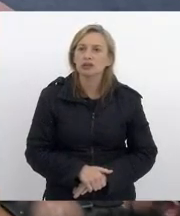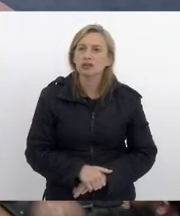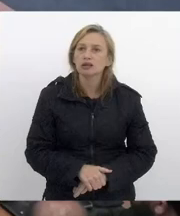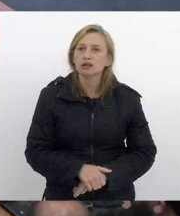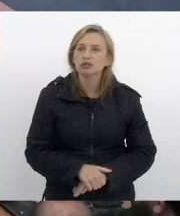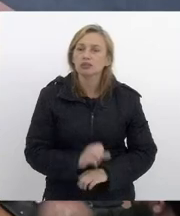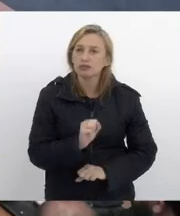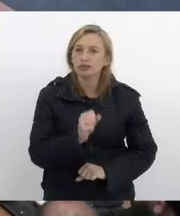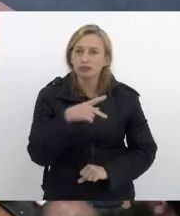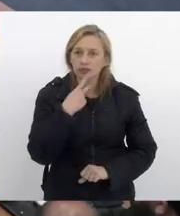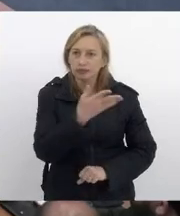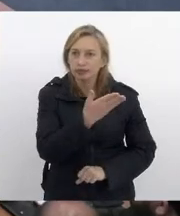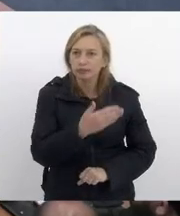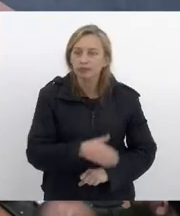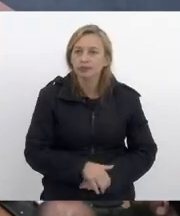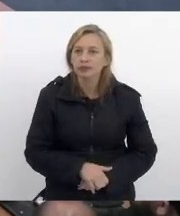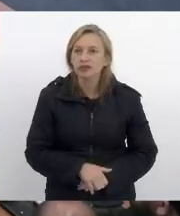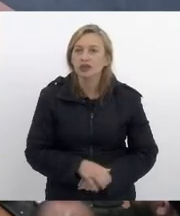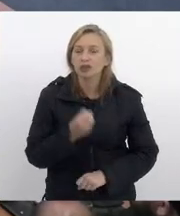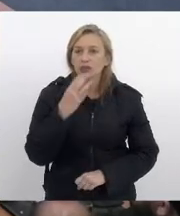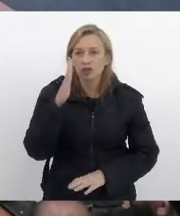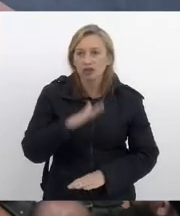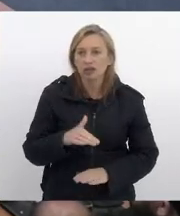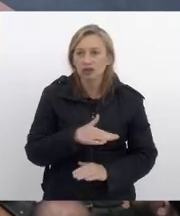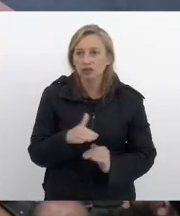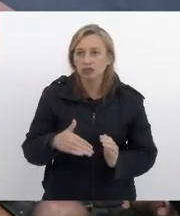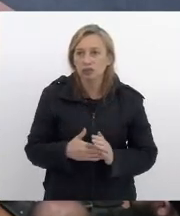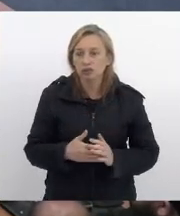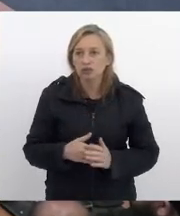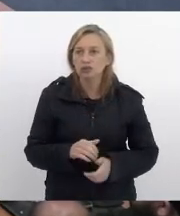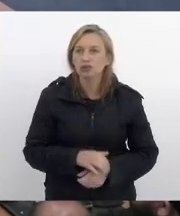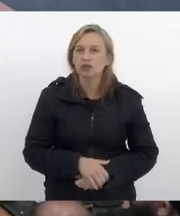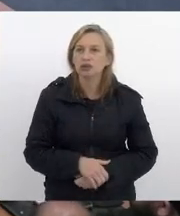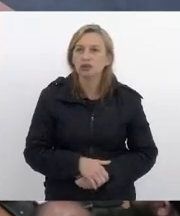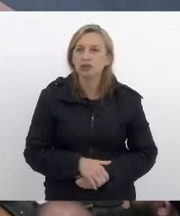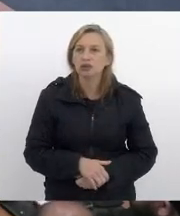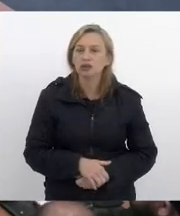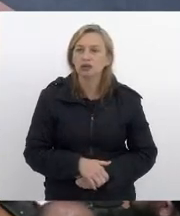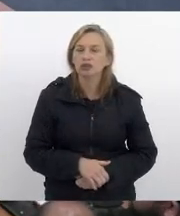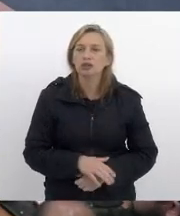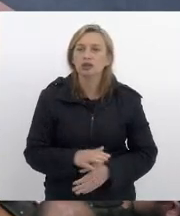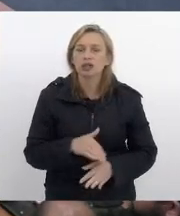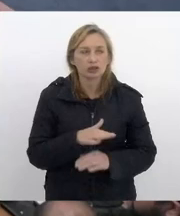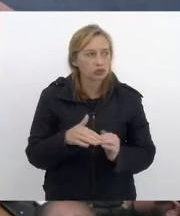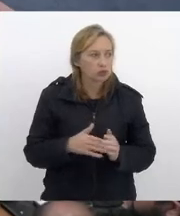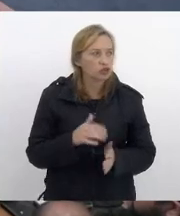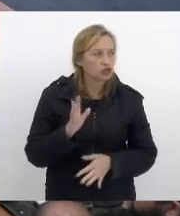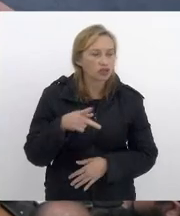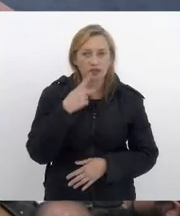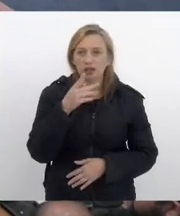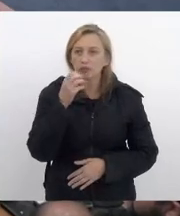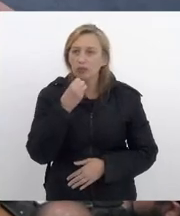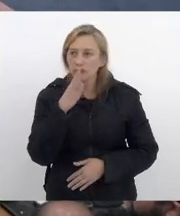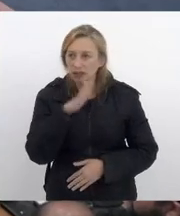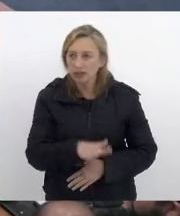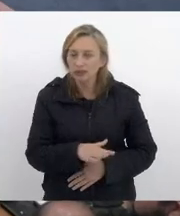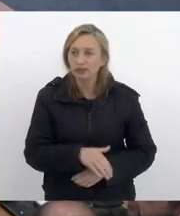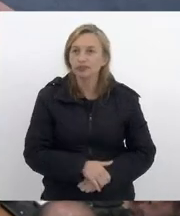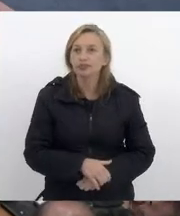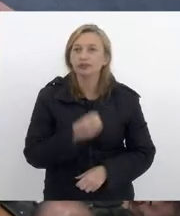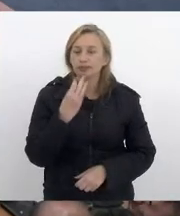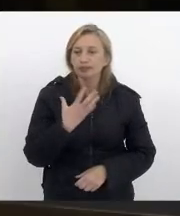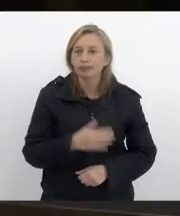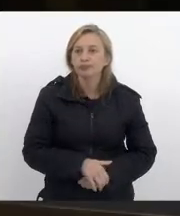Peraí. Fala. Posso falar? Bom, boa tarde a todos. Os outros que eu já cumprimentei, novamente, boa tarde.